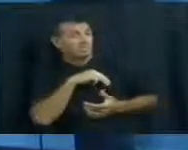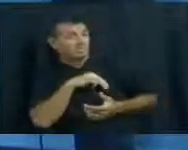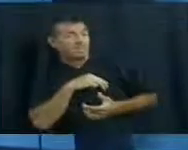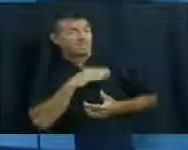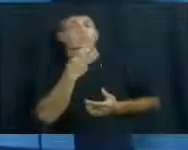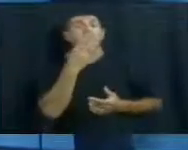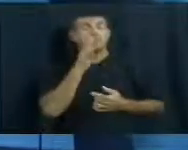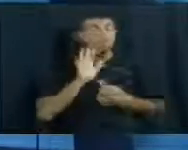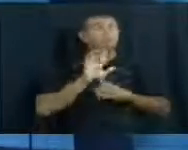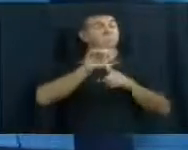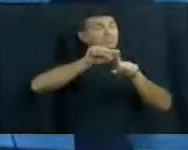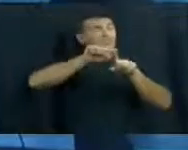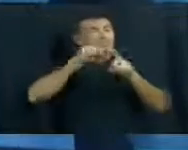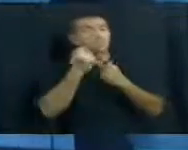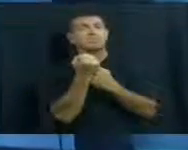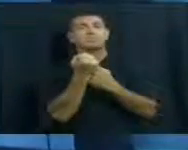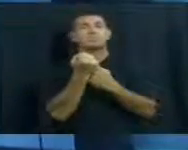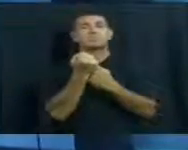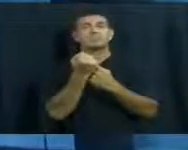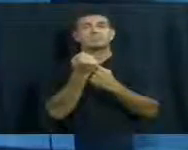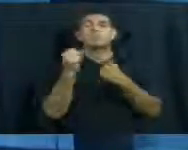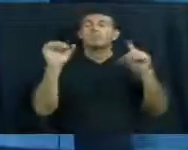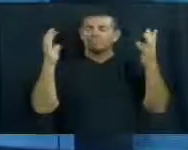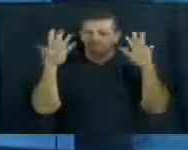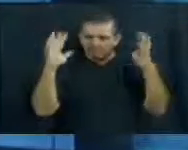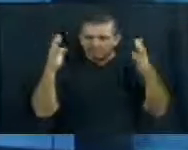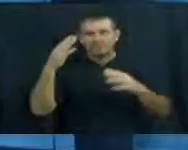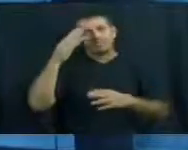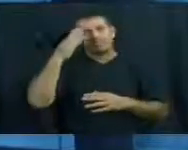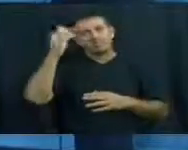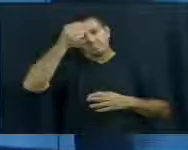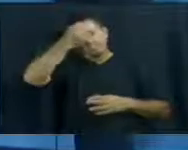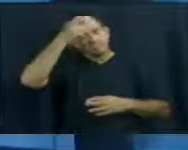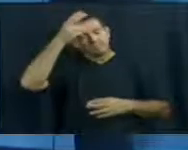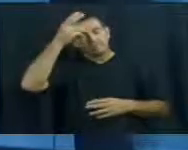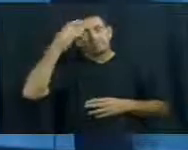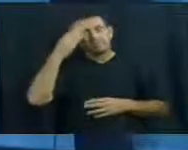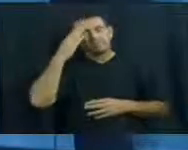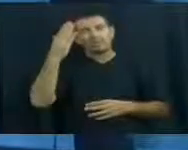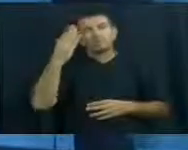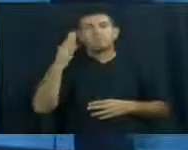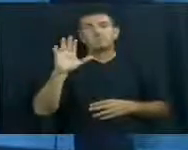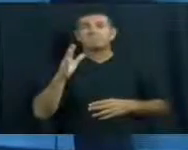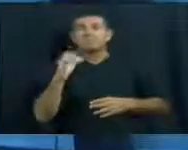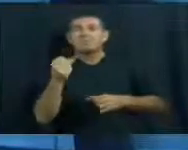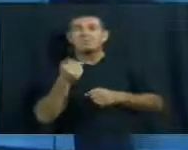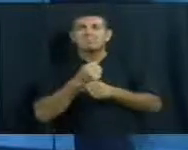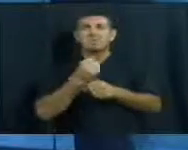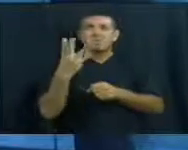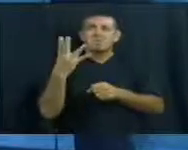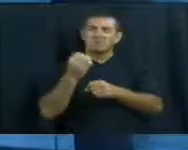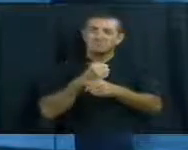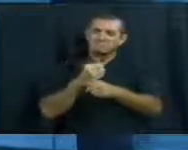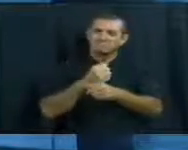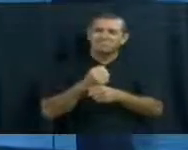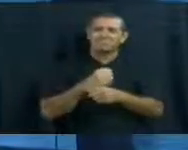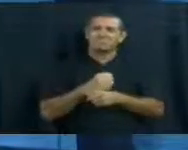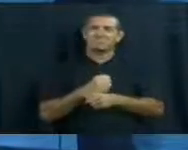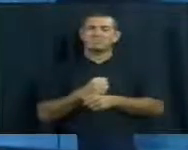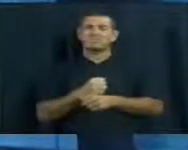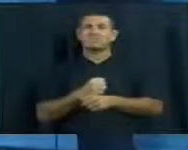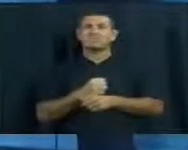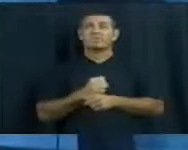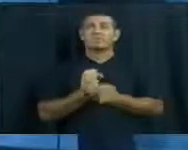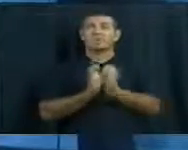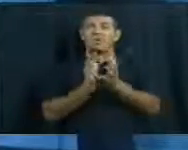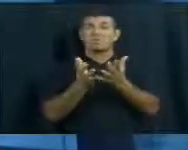função social também. Mais uma vez, parabéns, tá, prefeito? E lembrando mais uma vez que já há 4 anos, que já não sei, 4 ou 5 anos, que a Associação